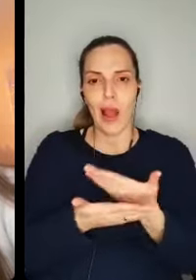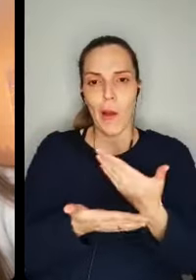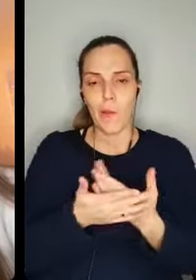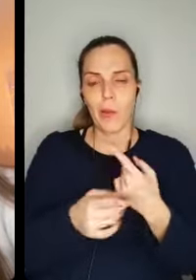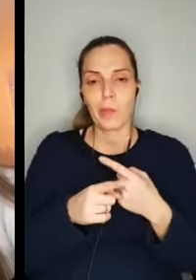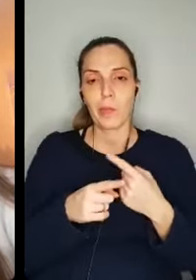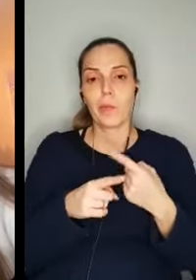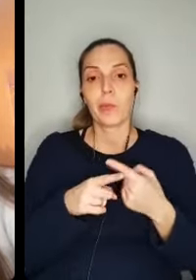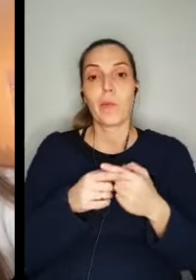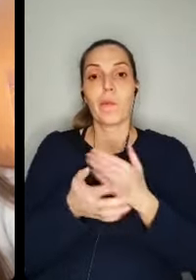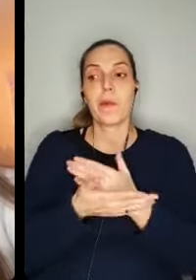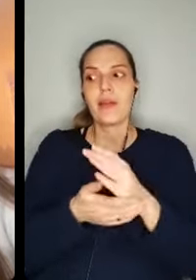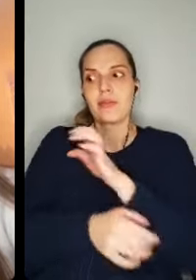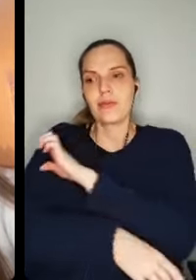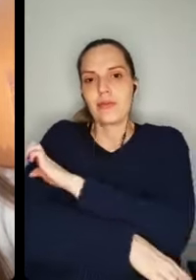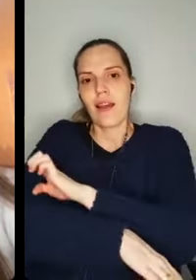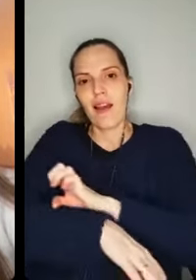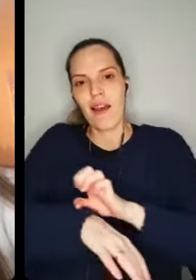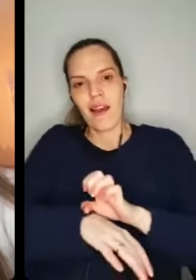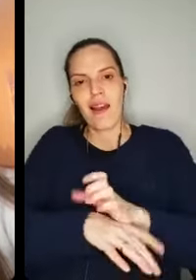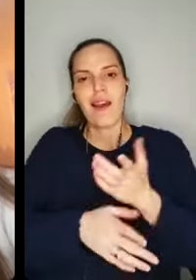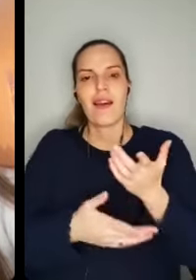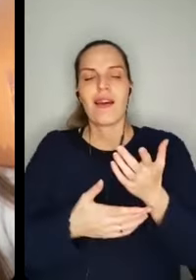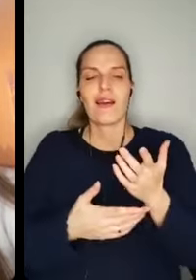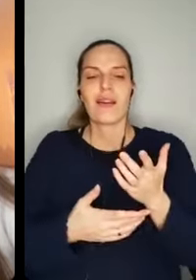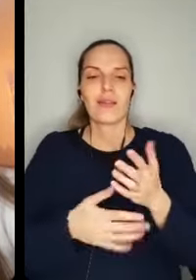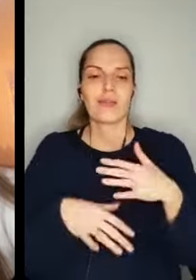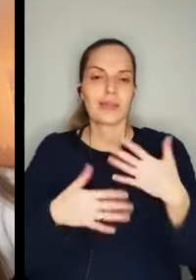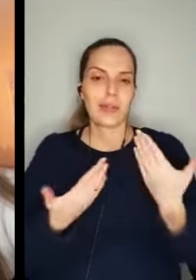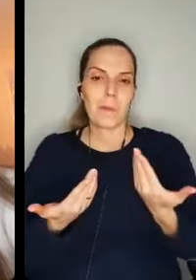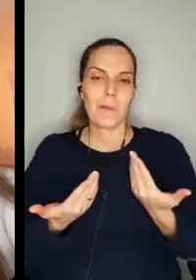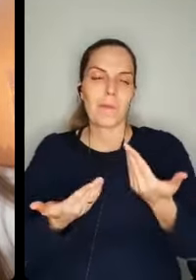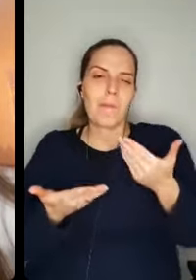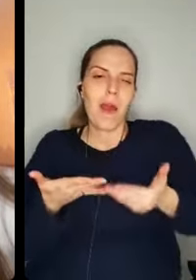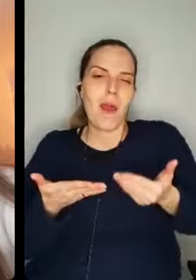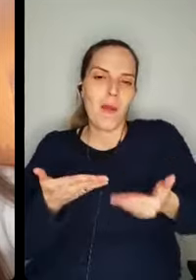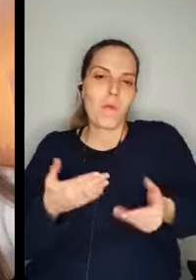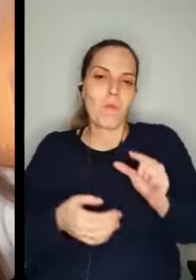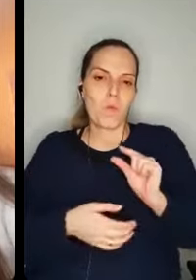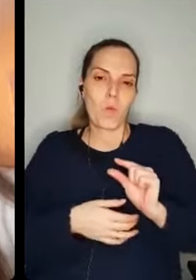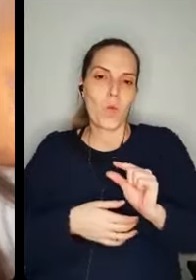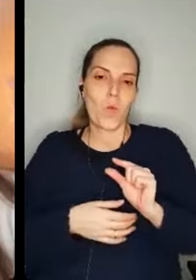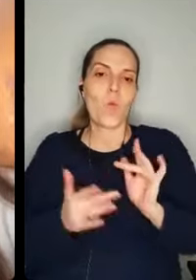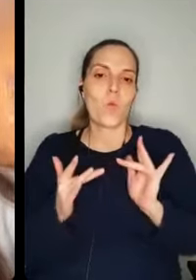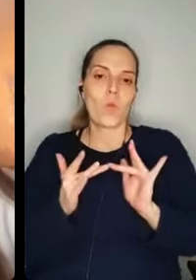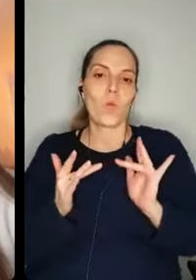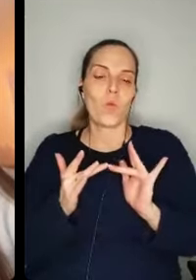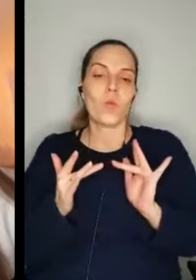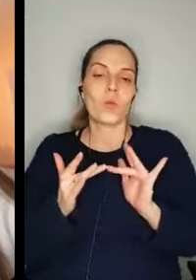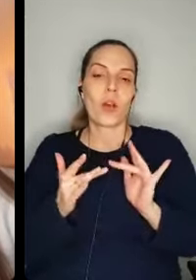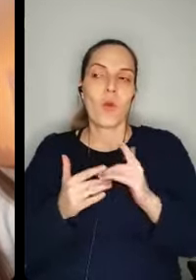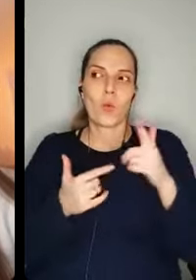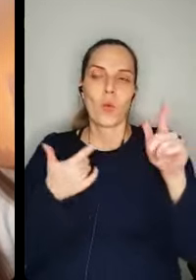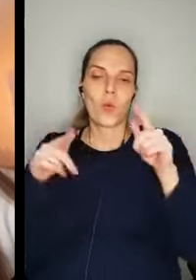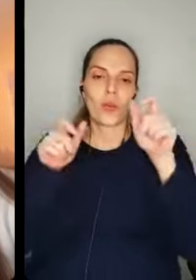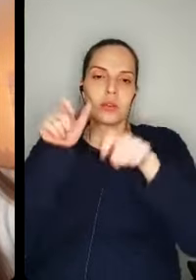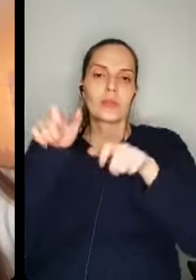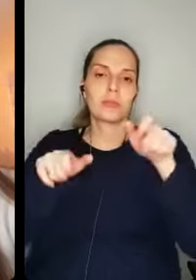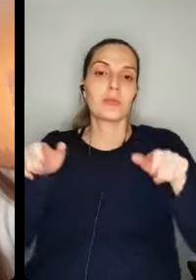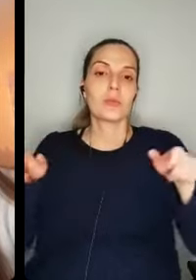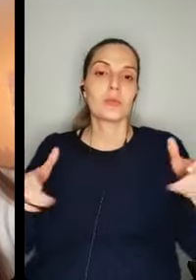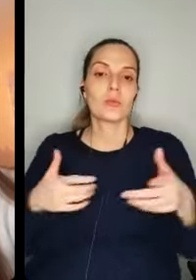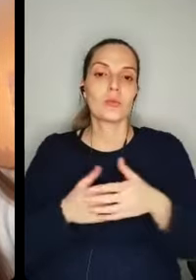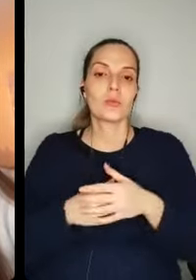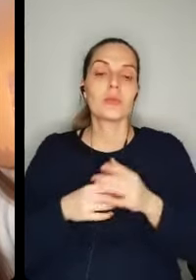tu vai cada vez mais um pouco perdendo esse contato com algumas pessoas, né? Mas em relação com os